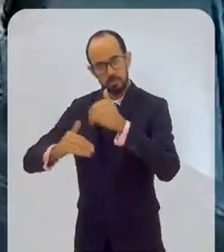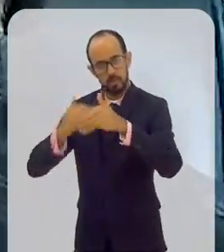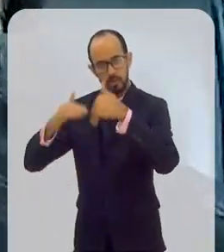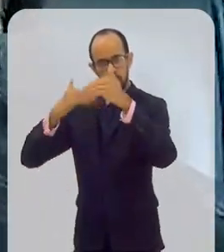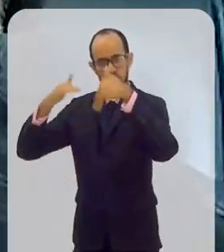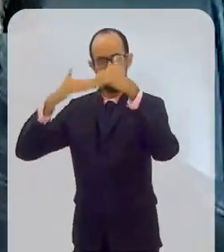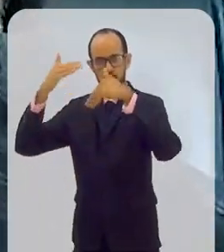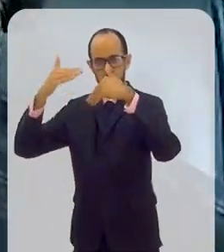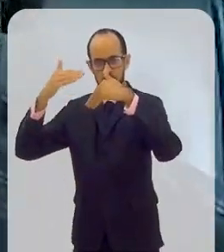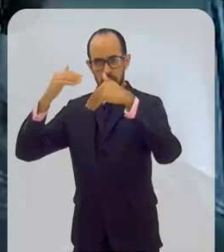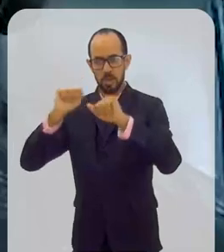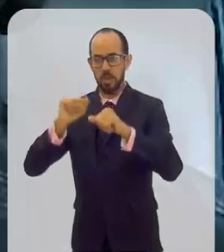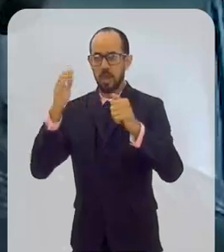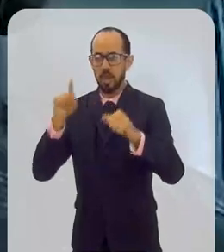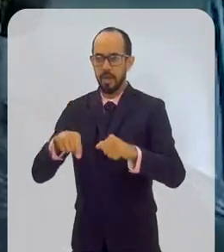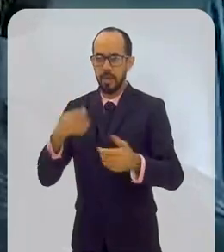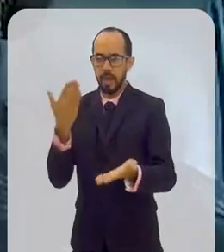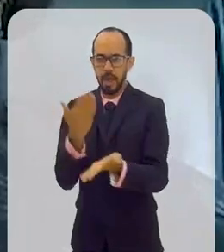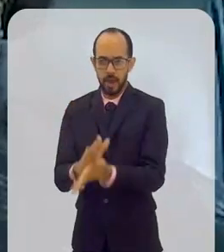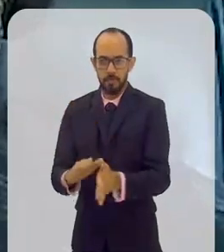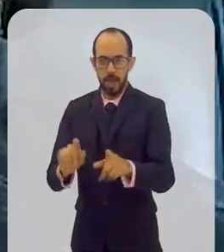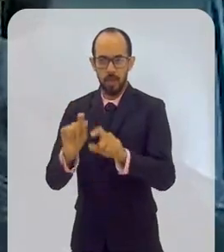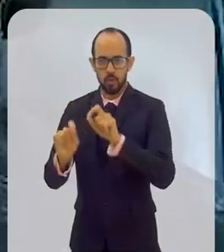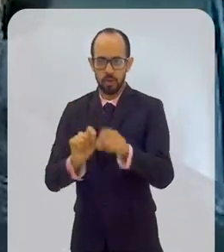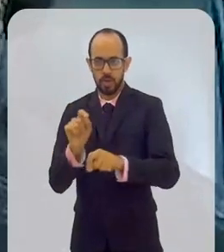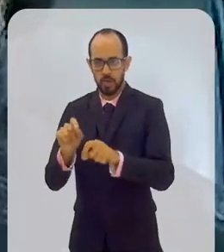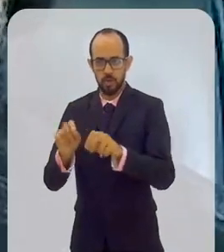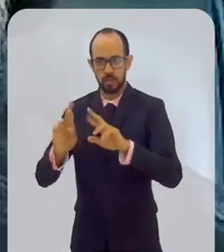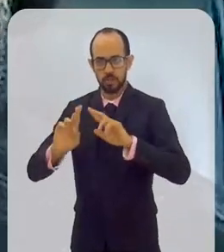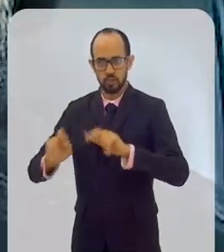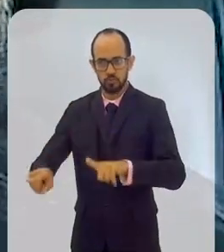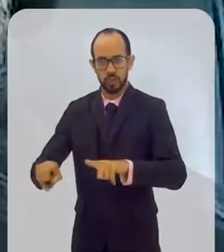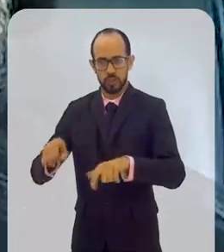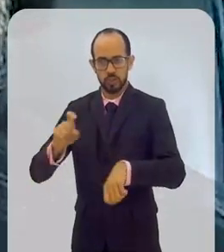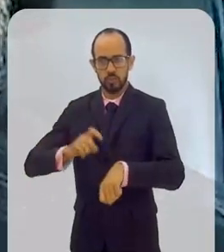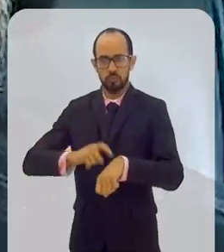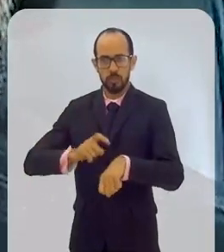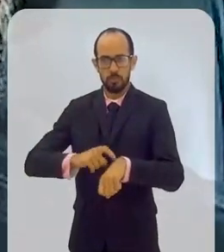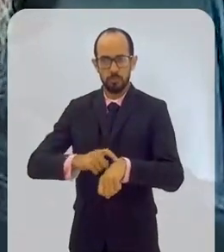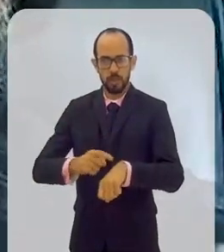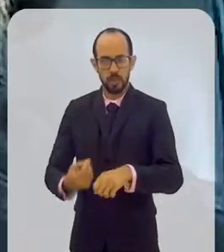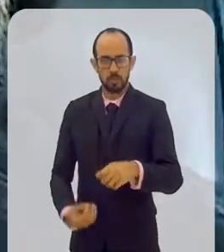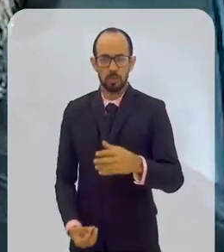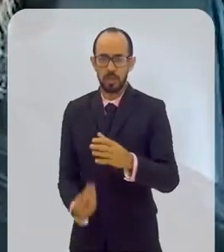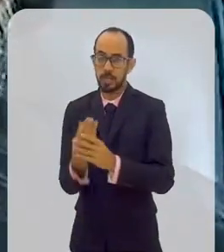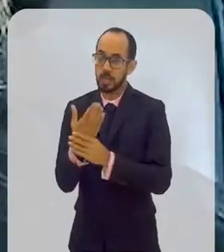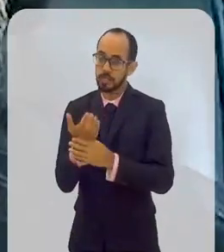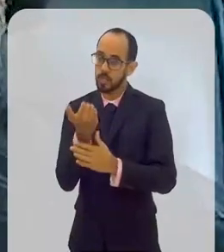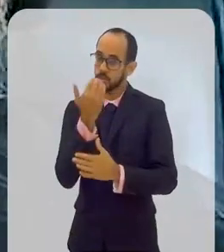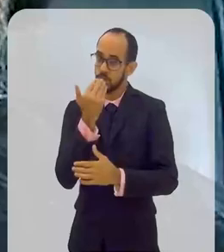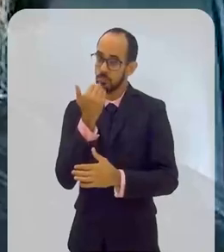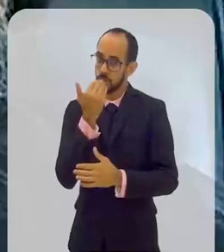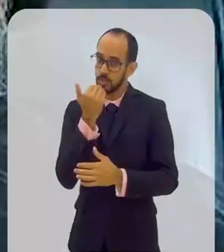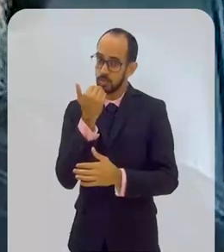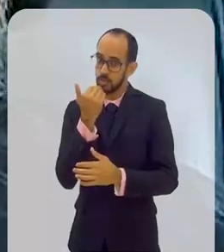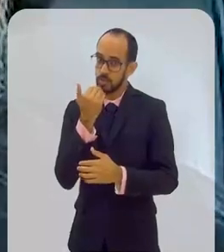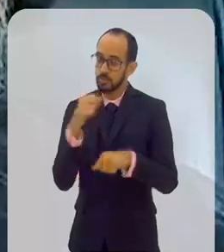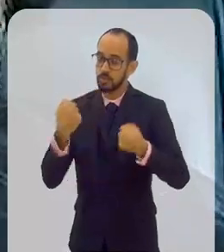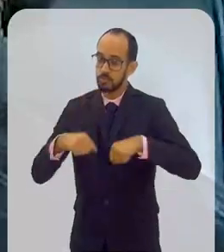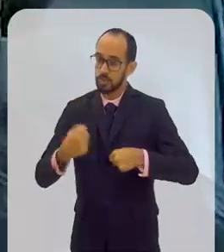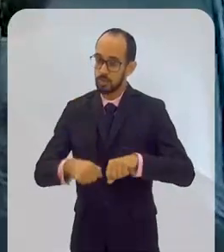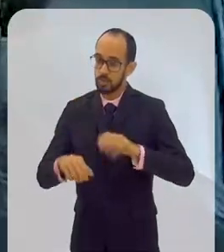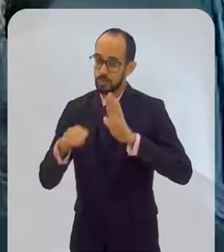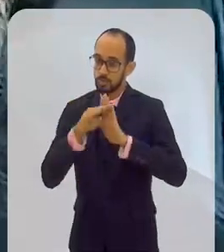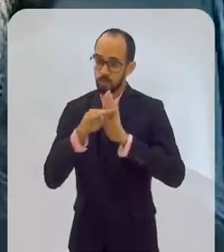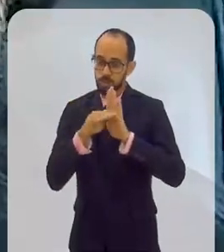esse processo. Então, acabar, por exemplo, com as diferenças que existem na hora de produção de alimentos. Nós